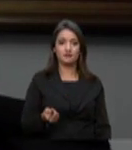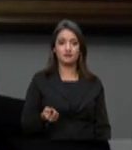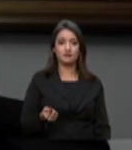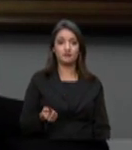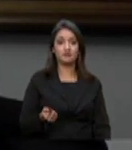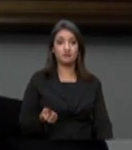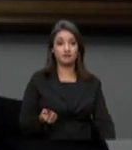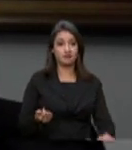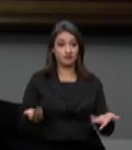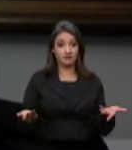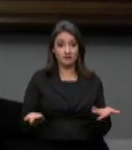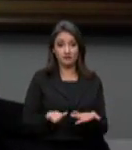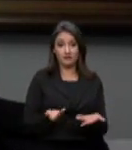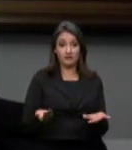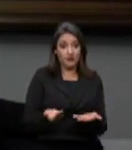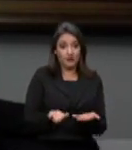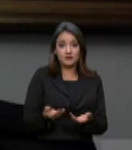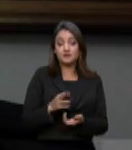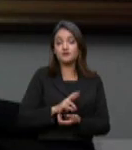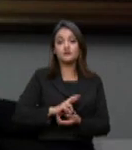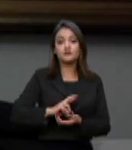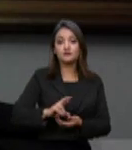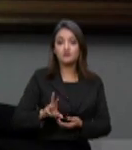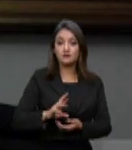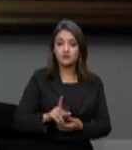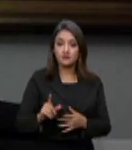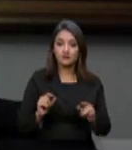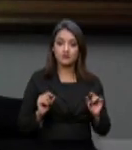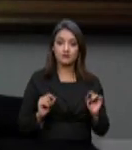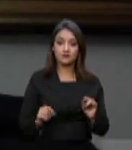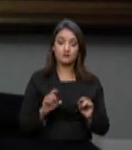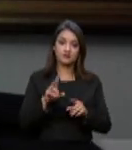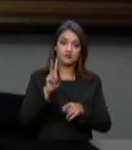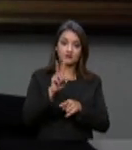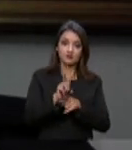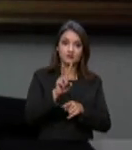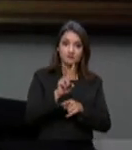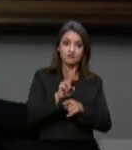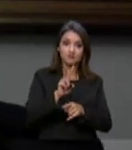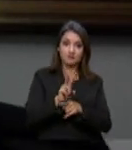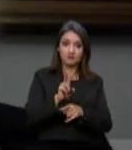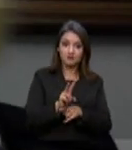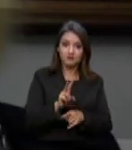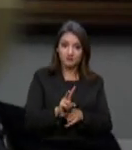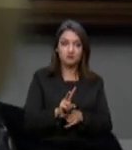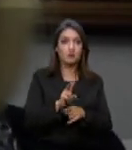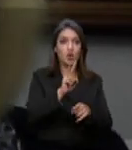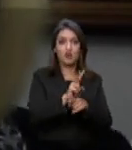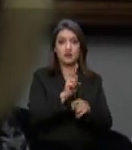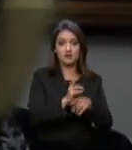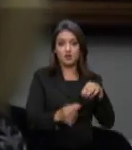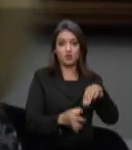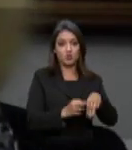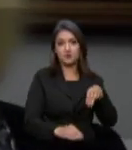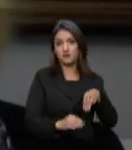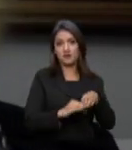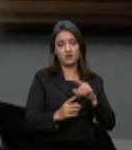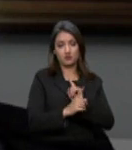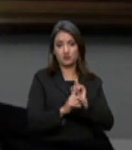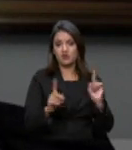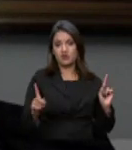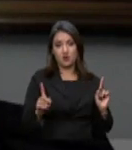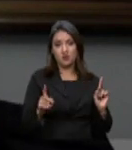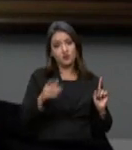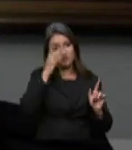está em jogo aqui em absoluto a simples proteção dos juízes EA sua casa enquanto